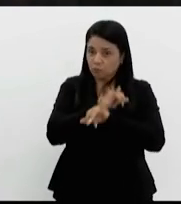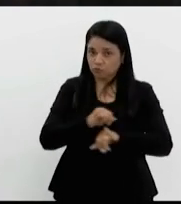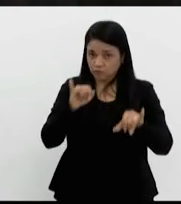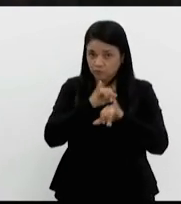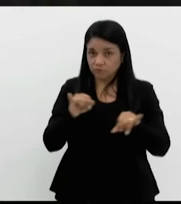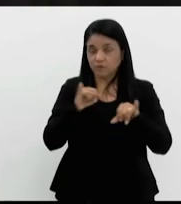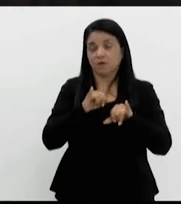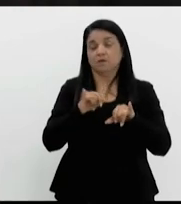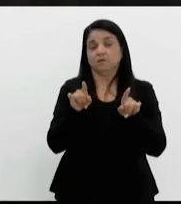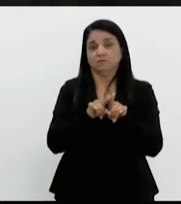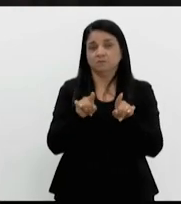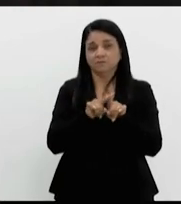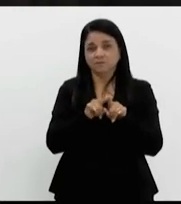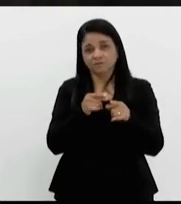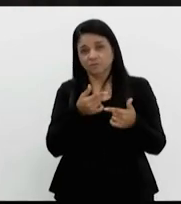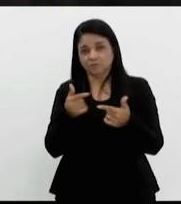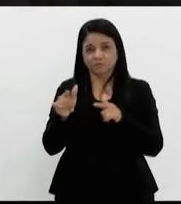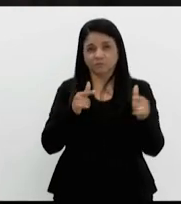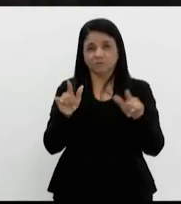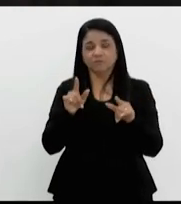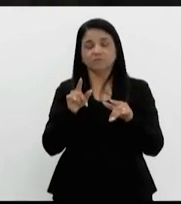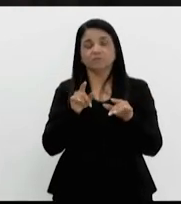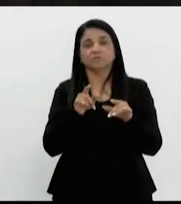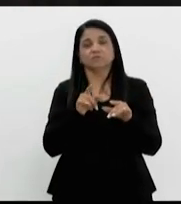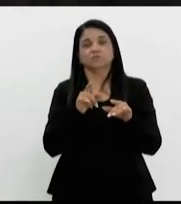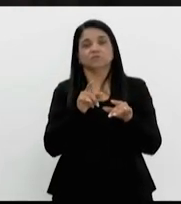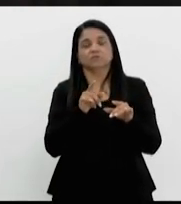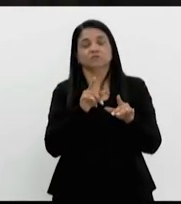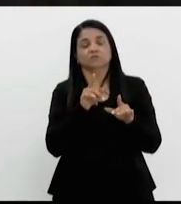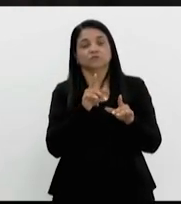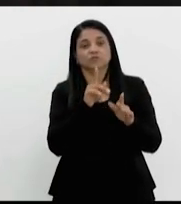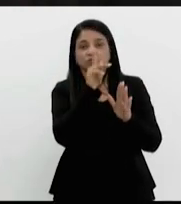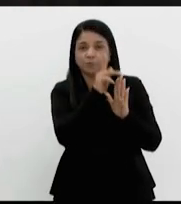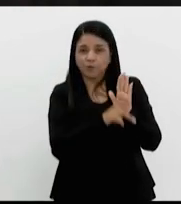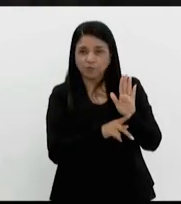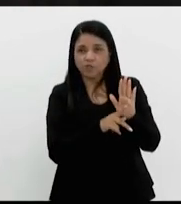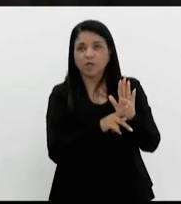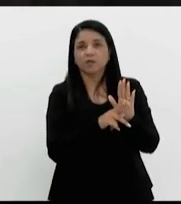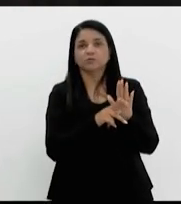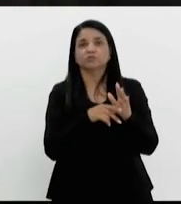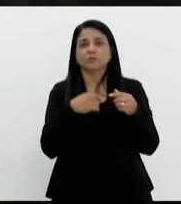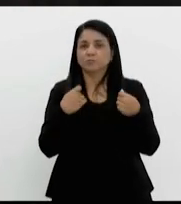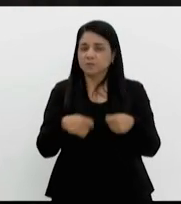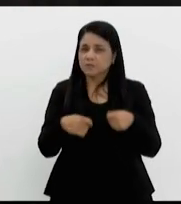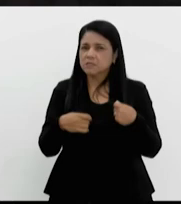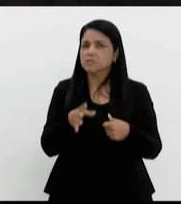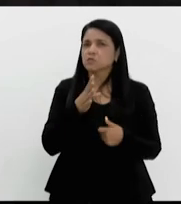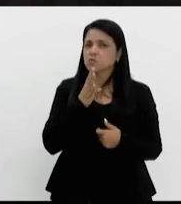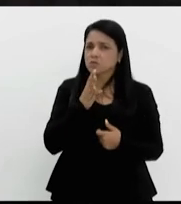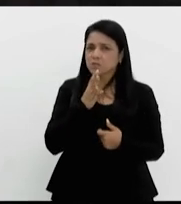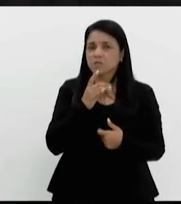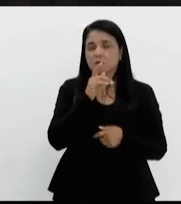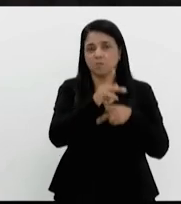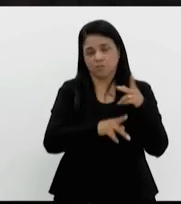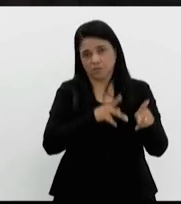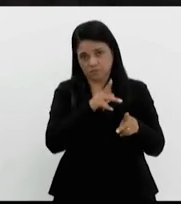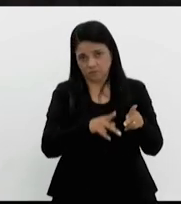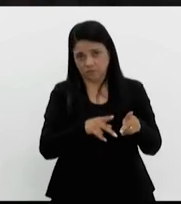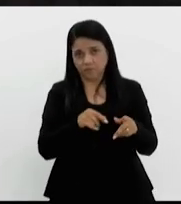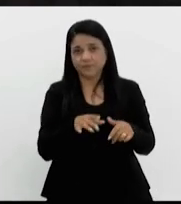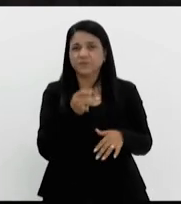também outros projetos da nossa autoria que precisam ser conhecidos, que são muito importantes. Por exemplo,